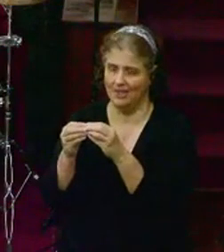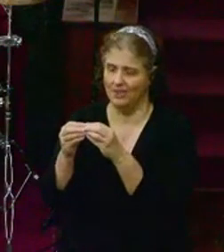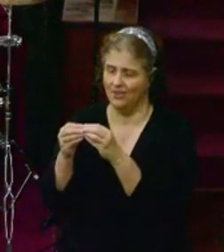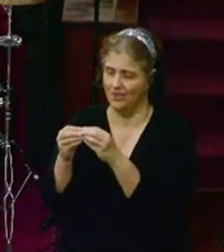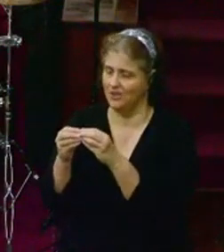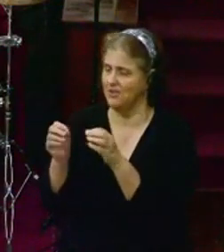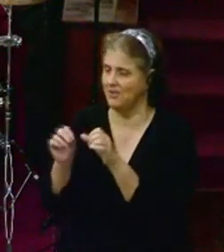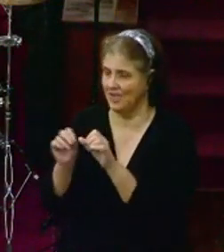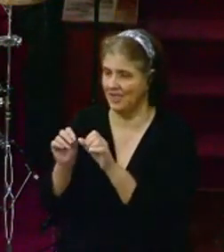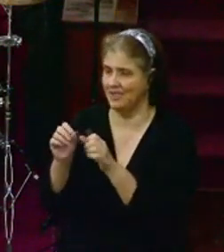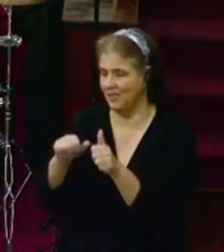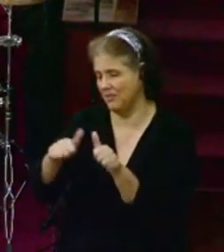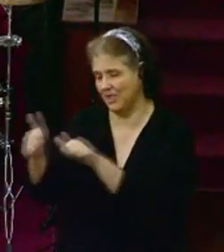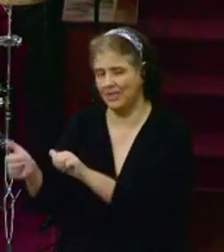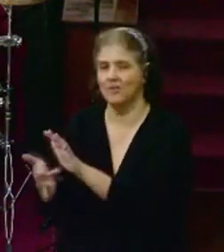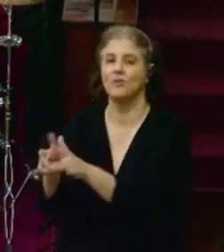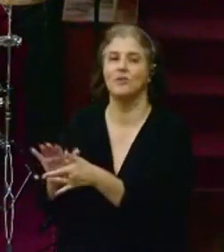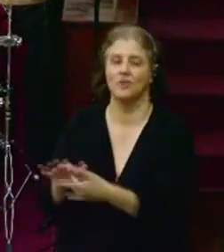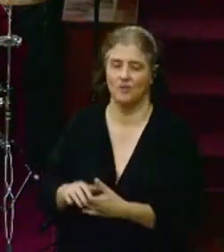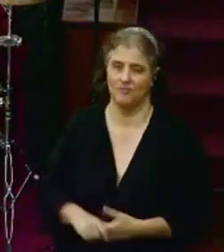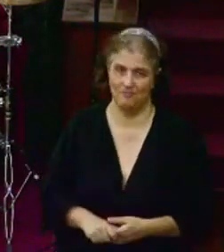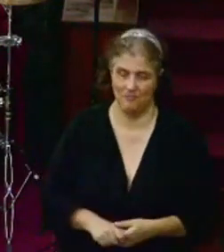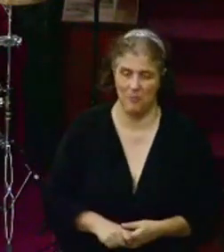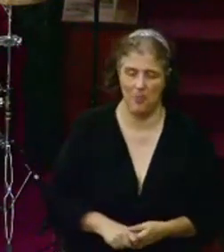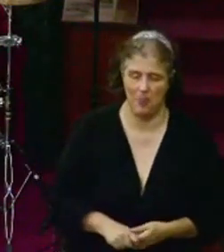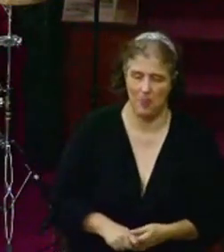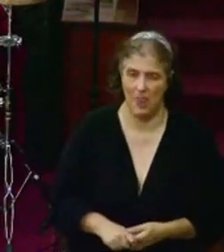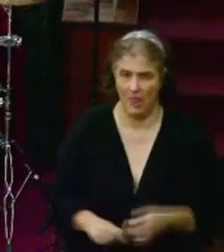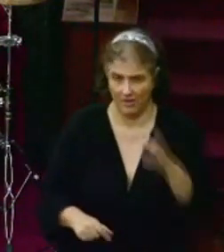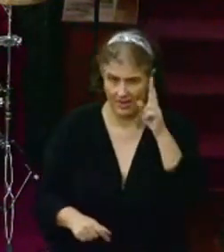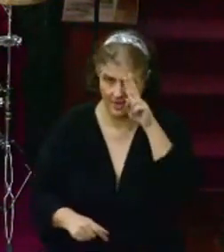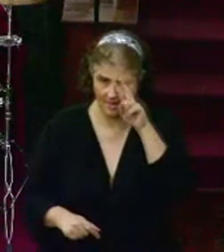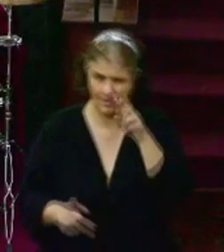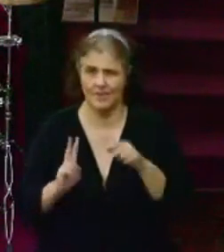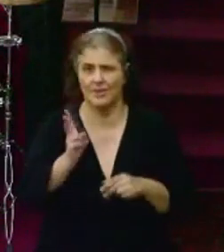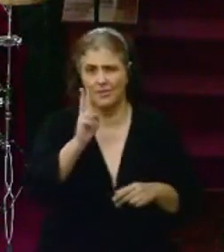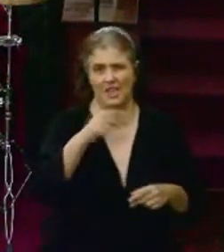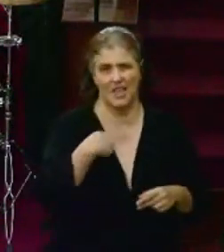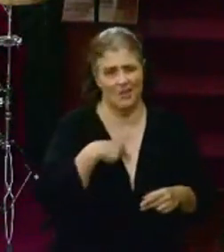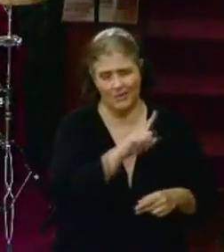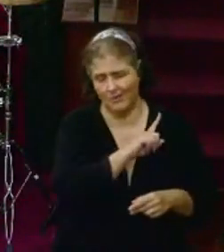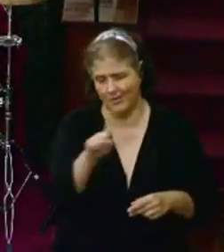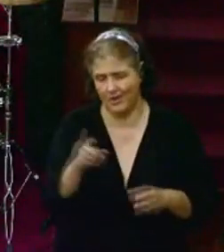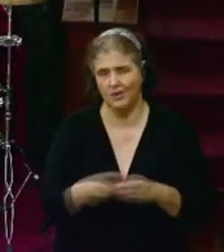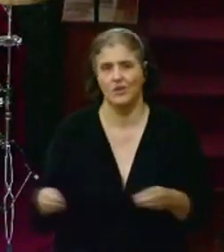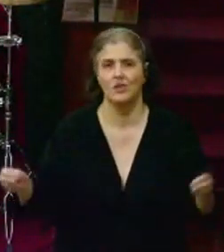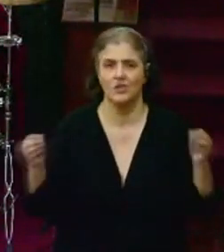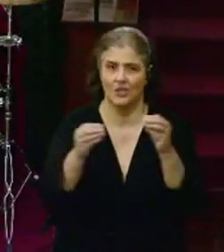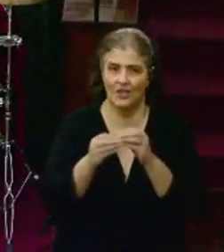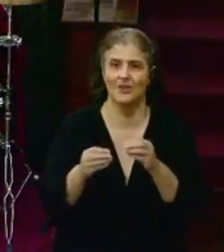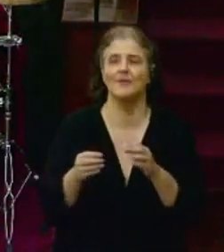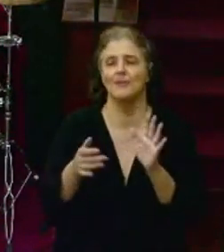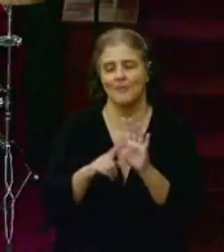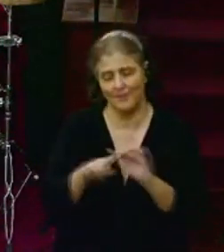meu e no seu coração, e que você lembre-se disso: eu não sou digno, mas ele é.